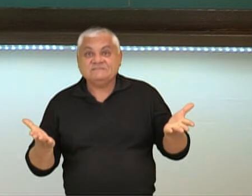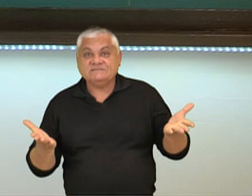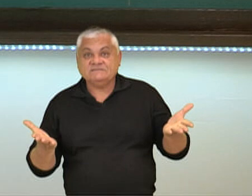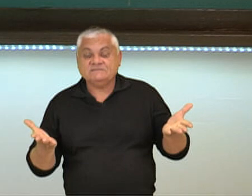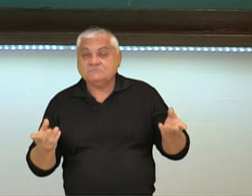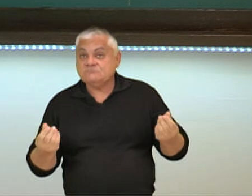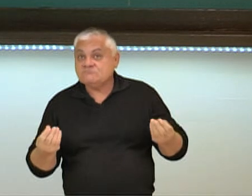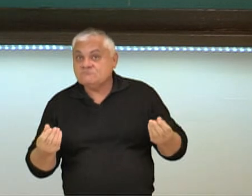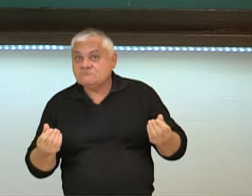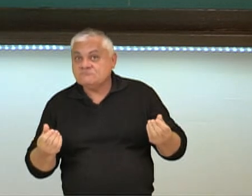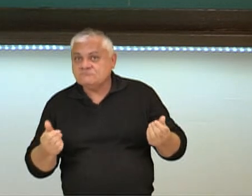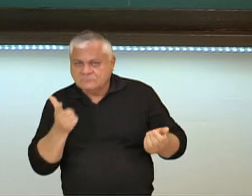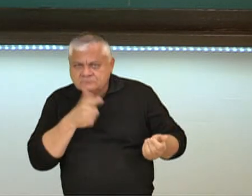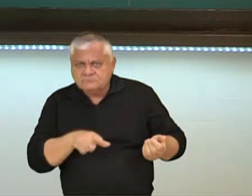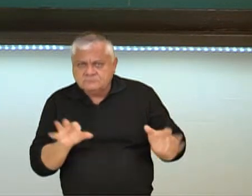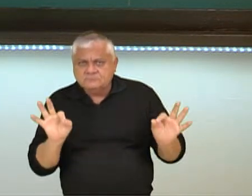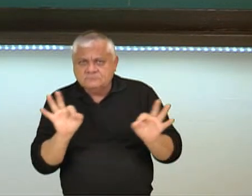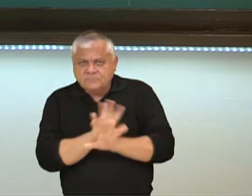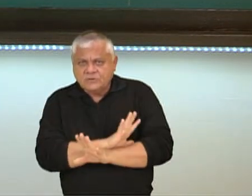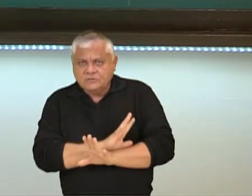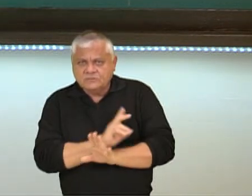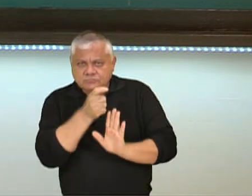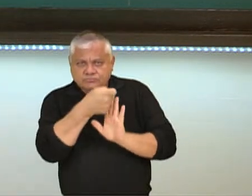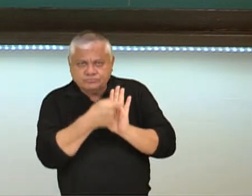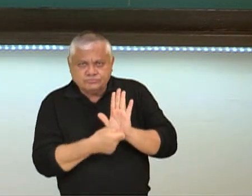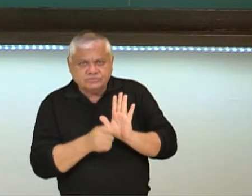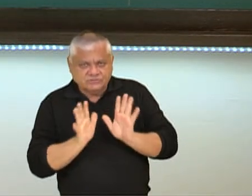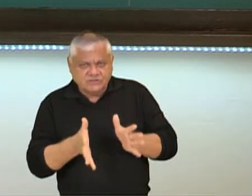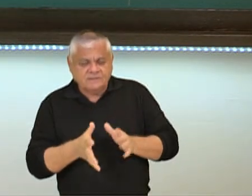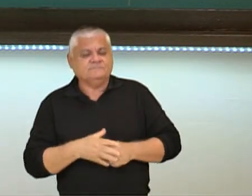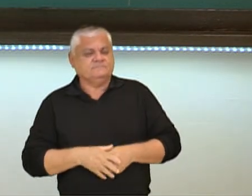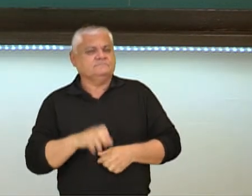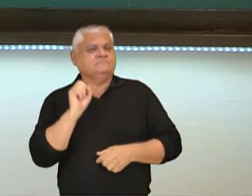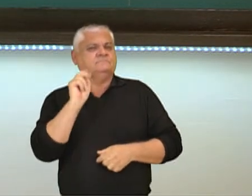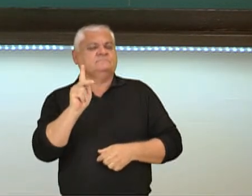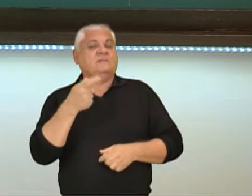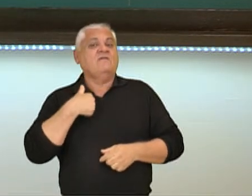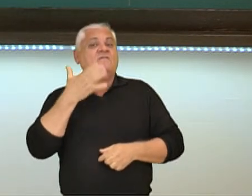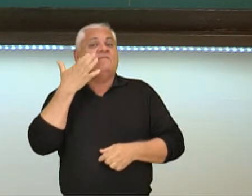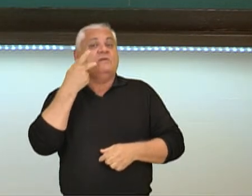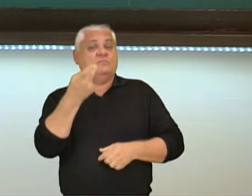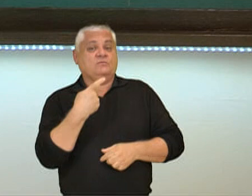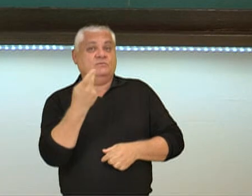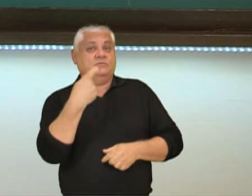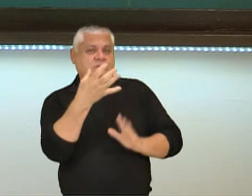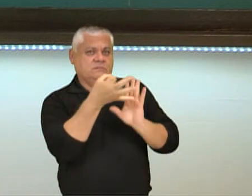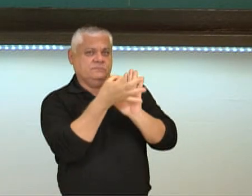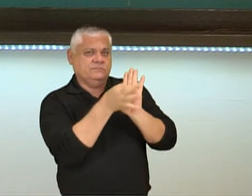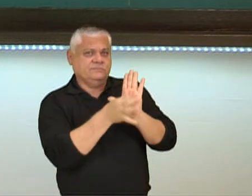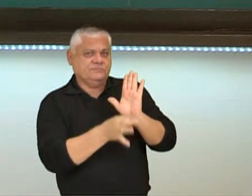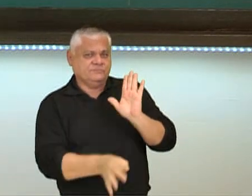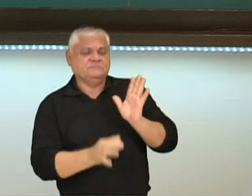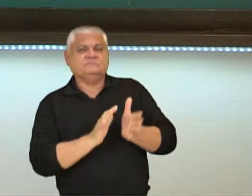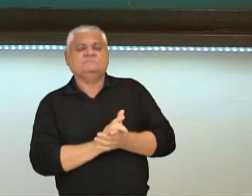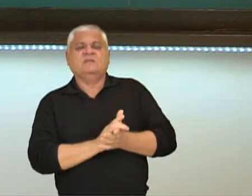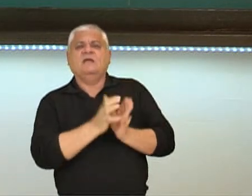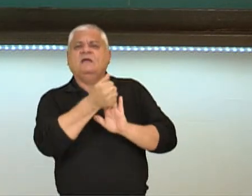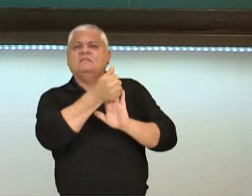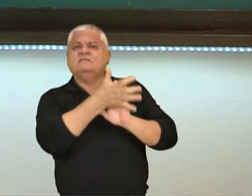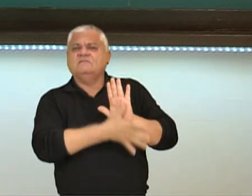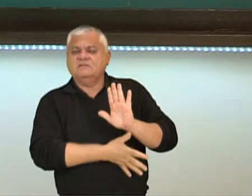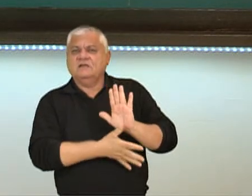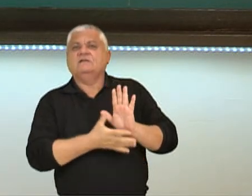E aí? Terminaram? Claro que sim! Vamos lá então para fazer a correção no nosso texto, na nossa atividade.